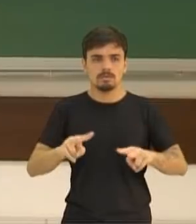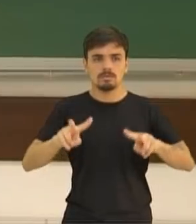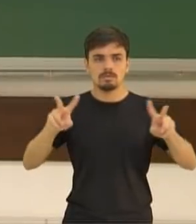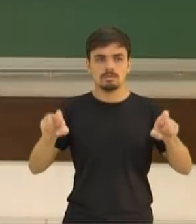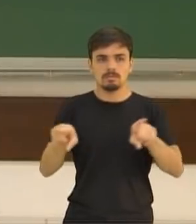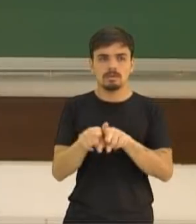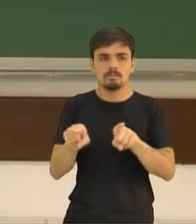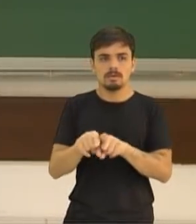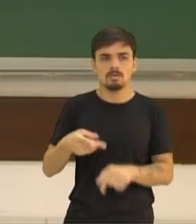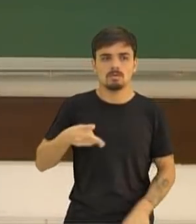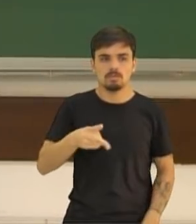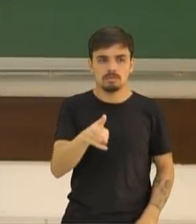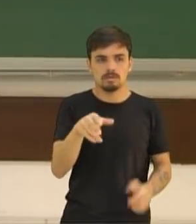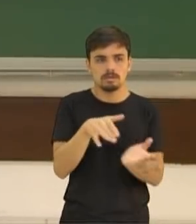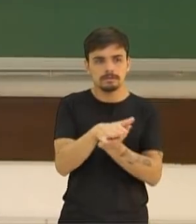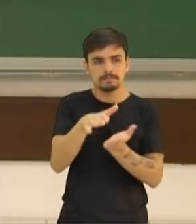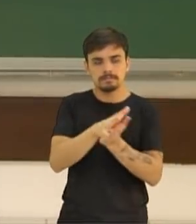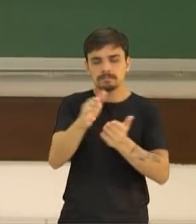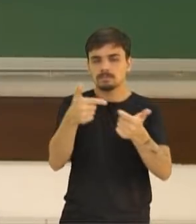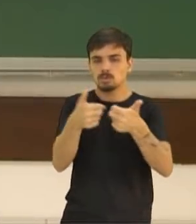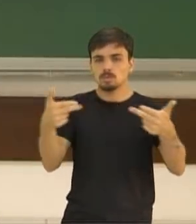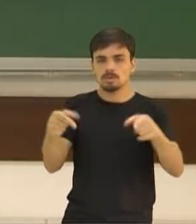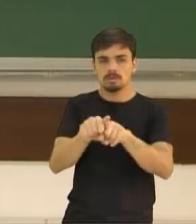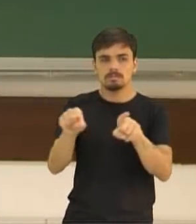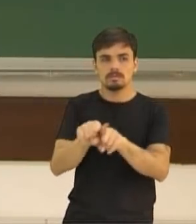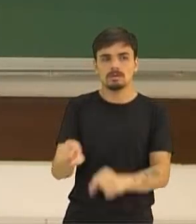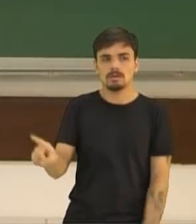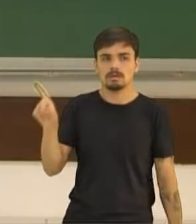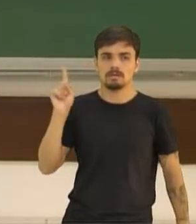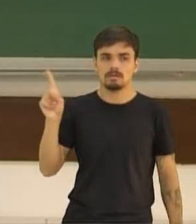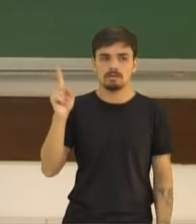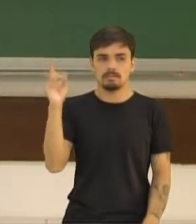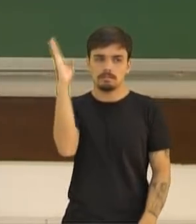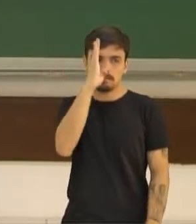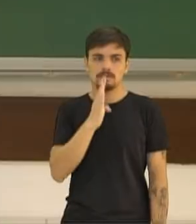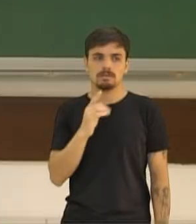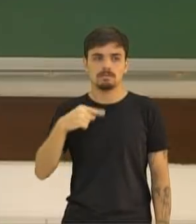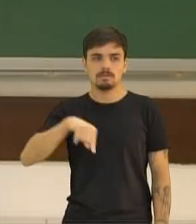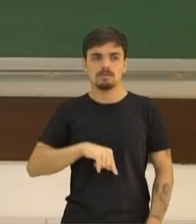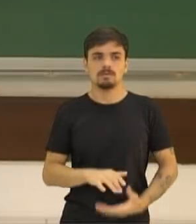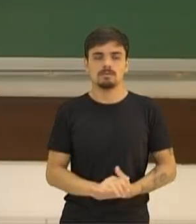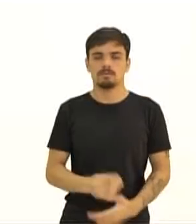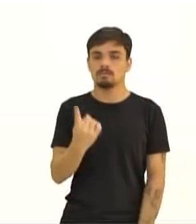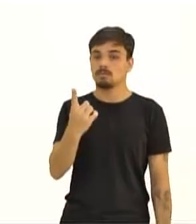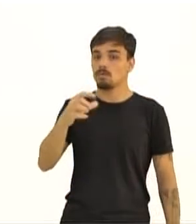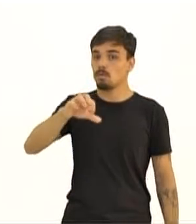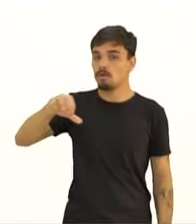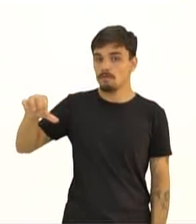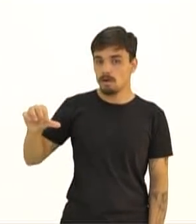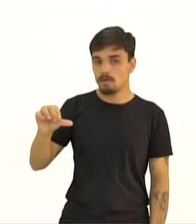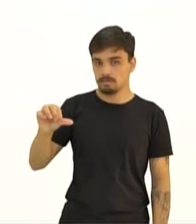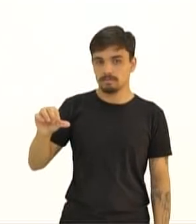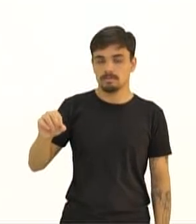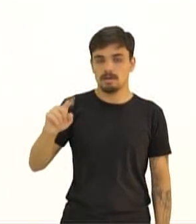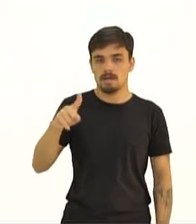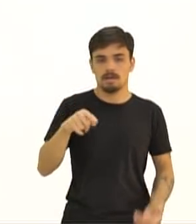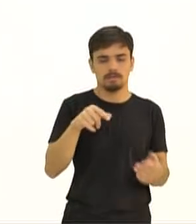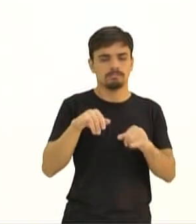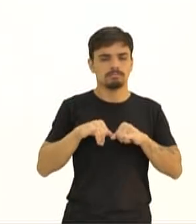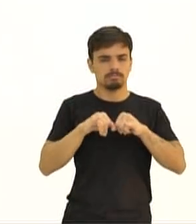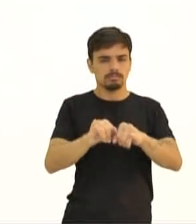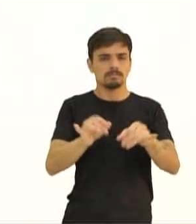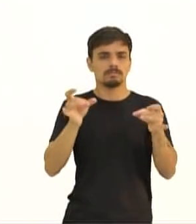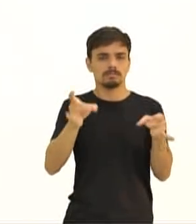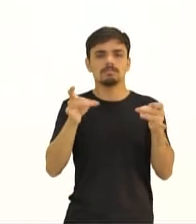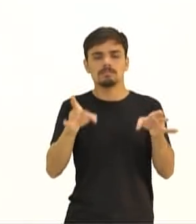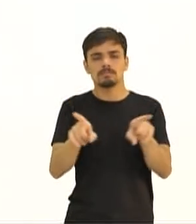sobre falar de consumir coisas, né? Trouxe um filme brasileiro para vocês chamado 199, um supermercado que